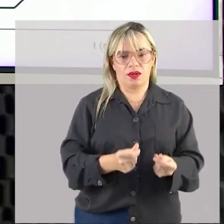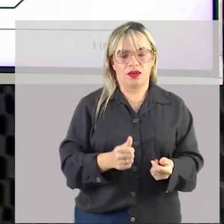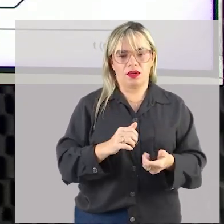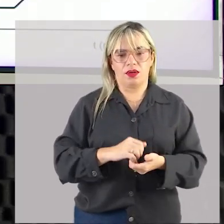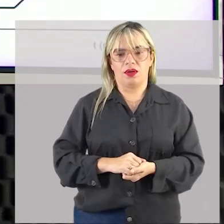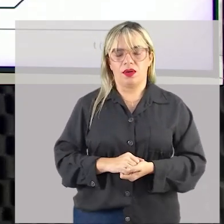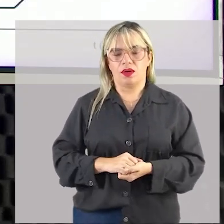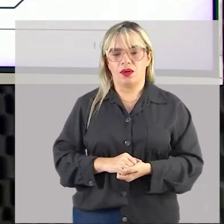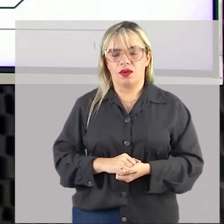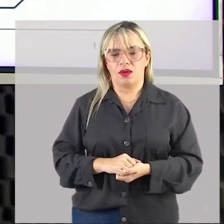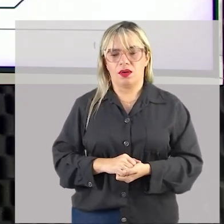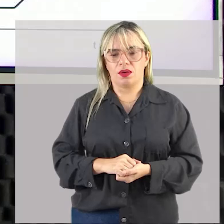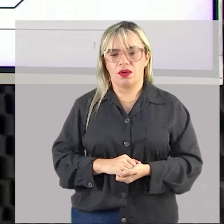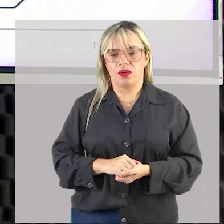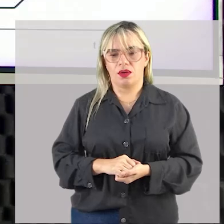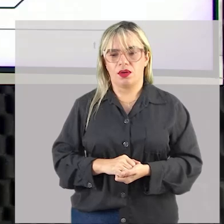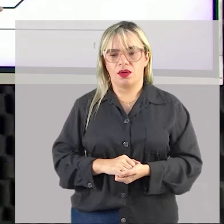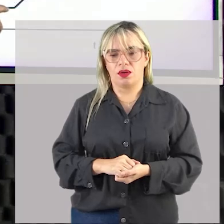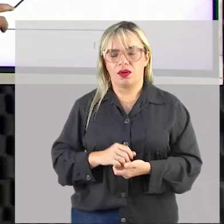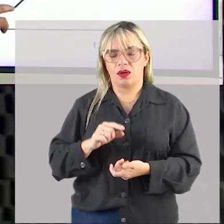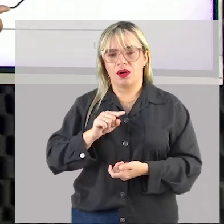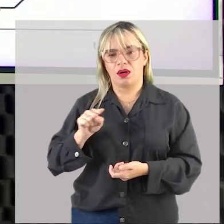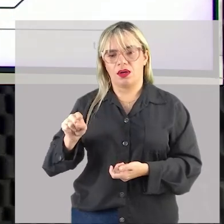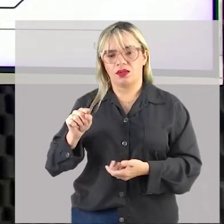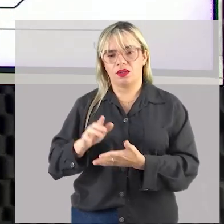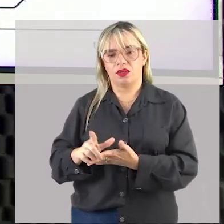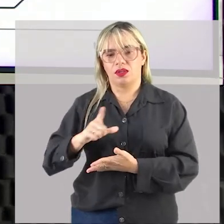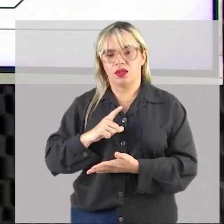substância. Aqui só tem um ponto, ó.